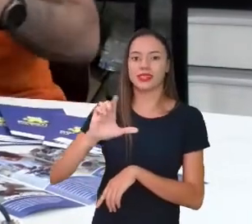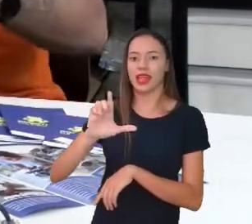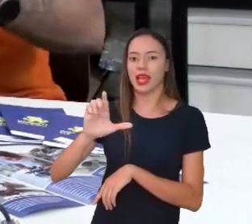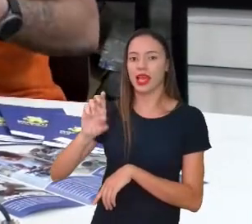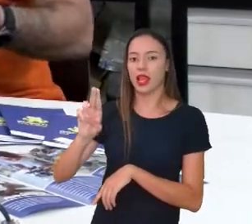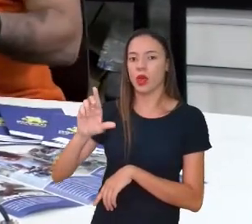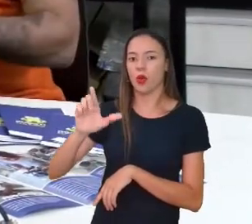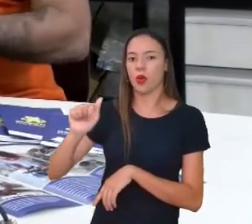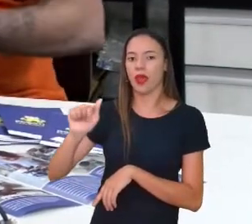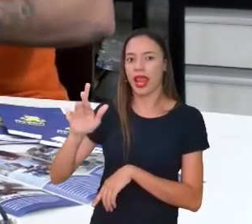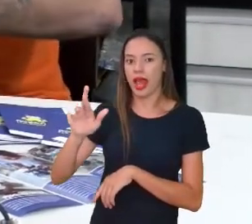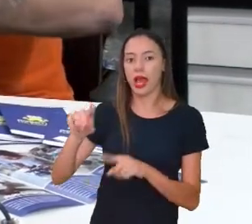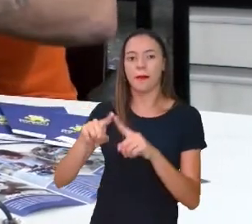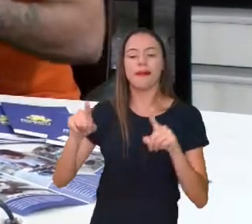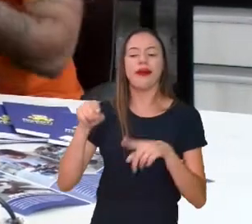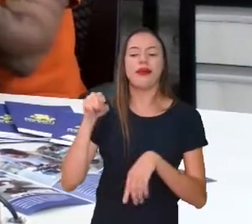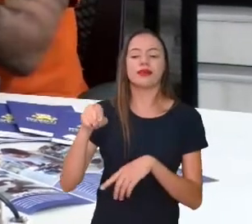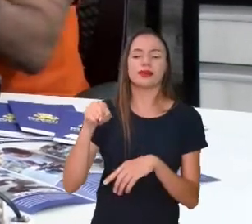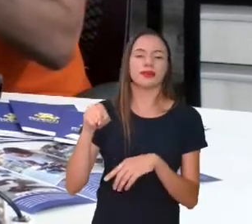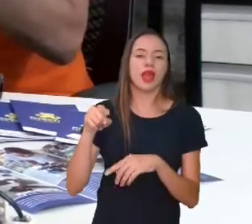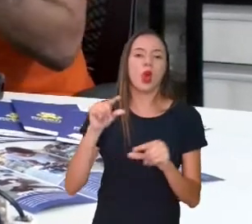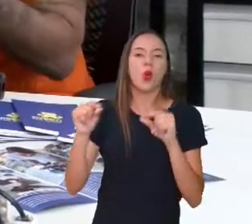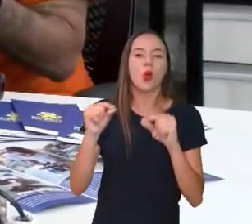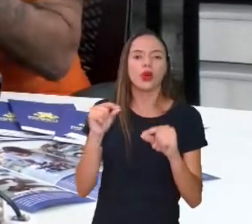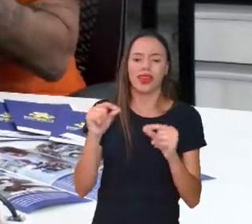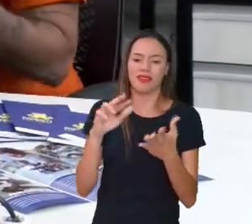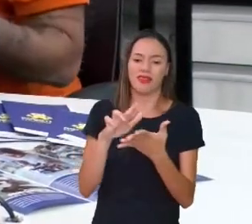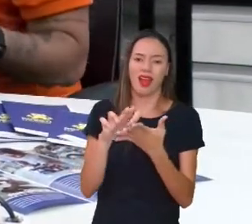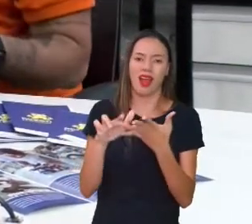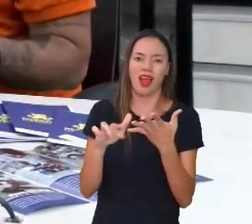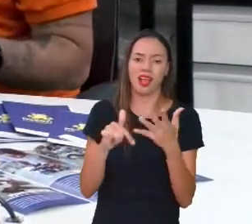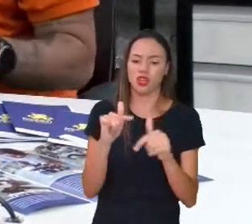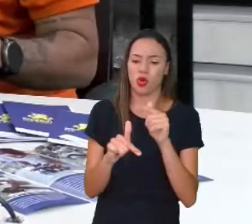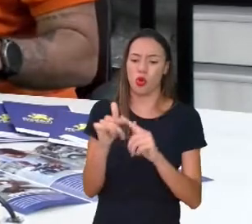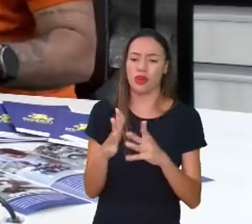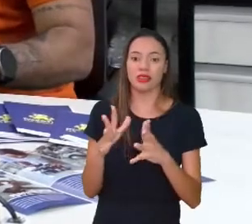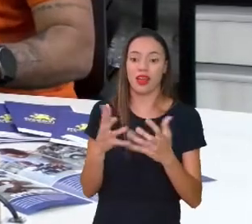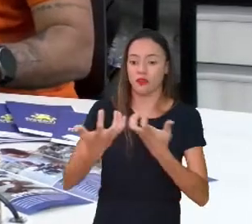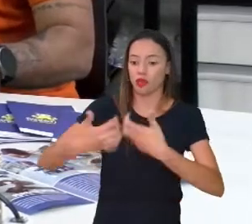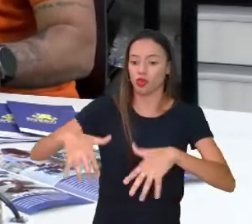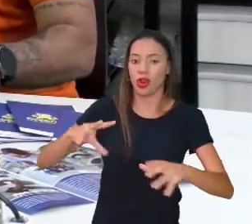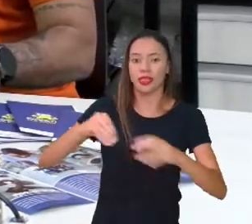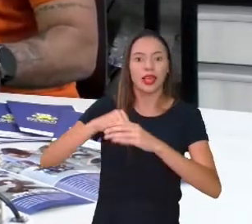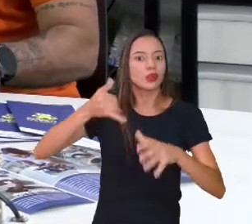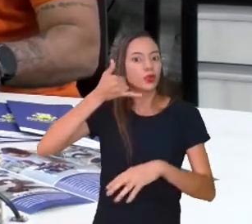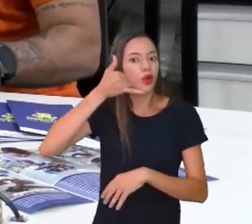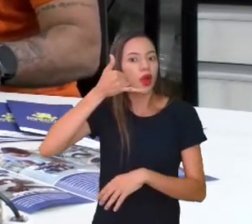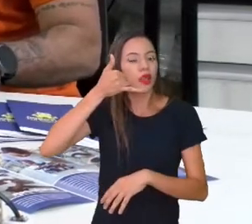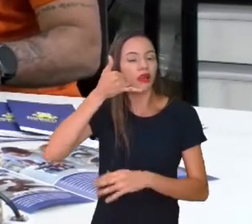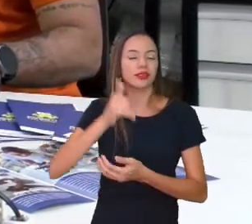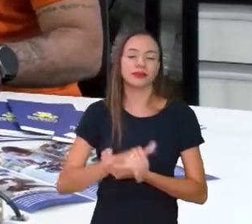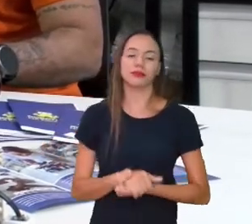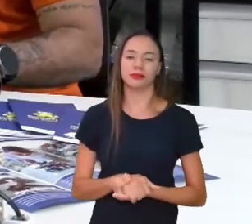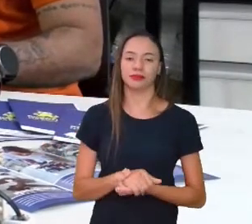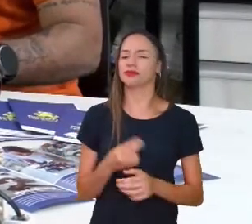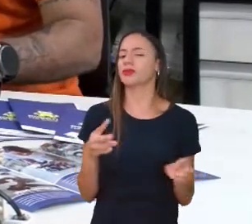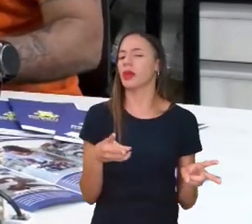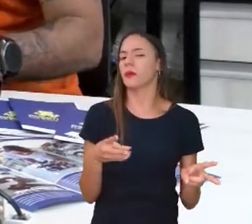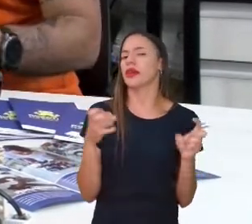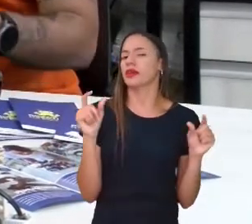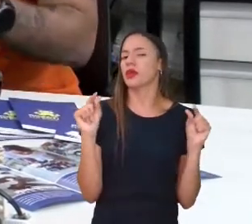caso aí, aqui é uma grande gambiarra de um monte de coisa que funciona aqui dentro. E a gente começa a perceber o